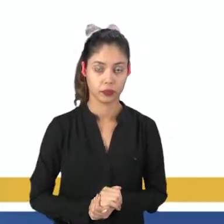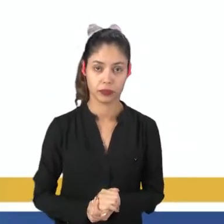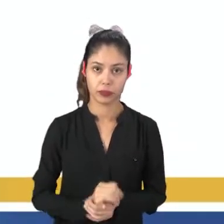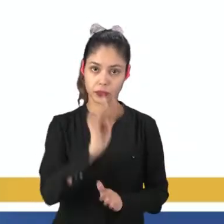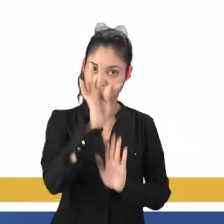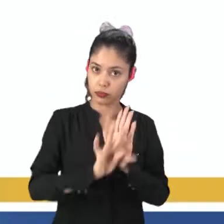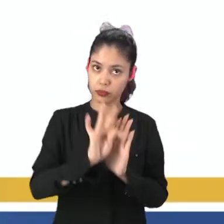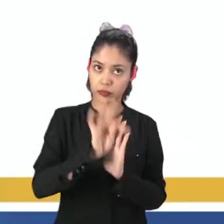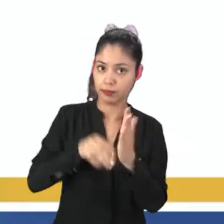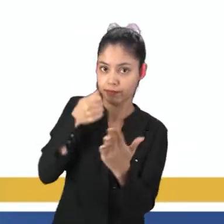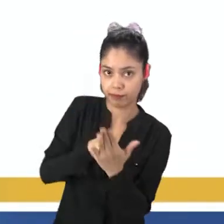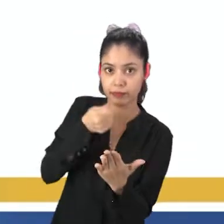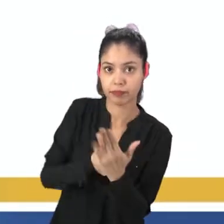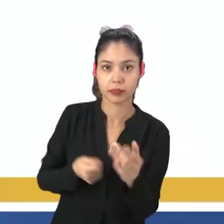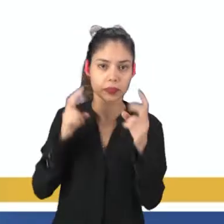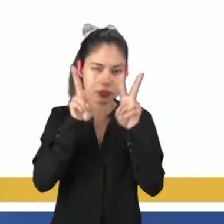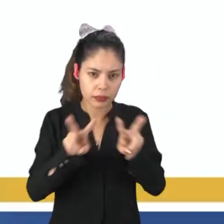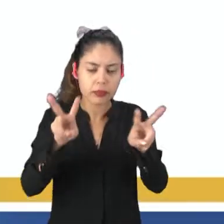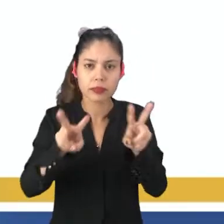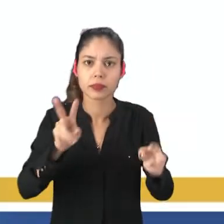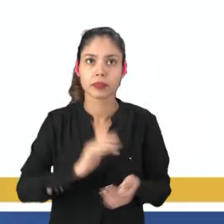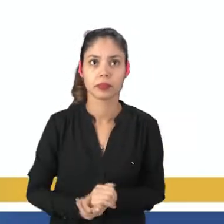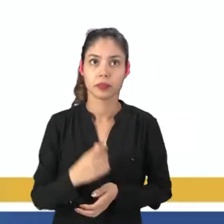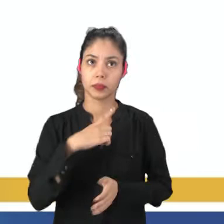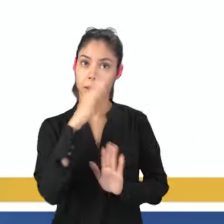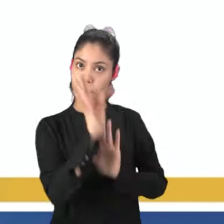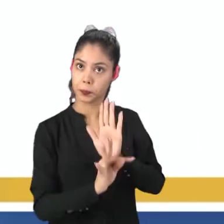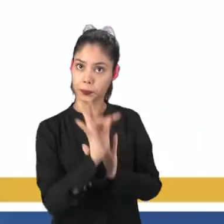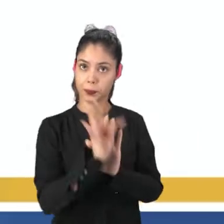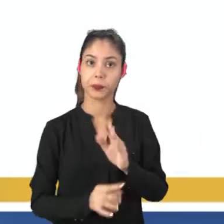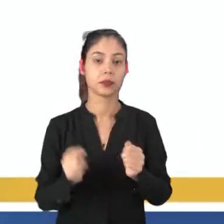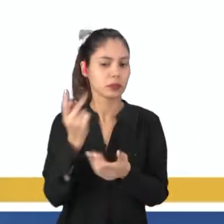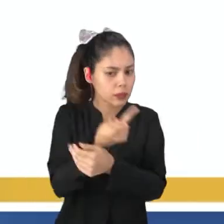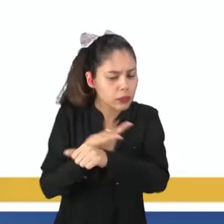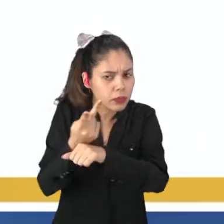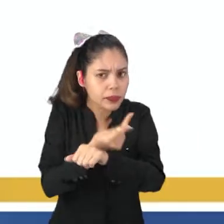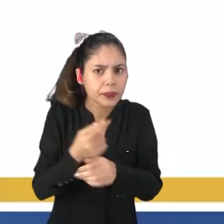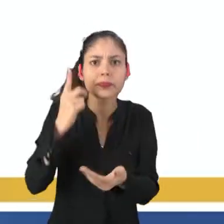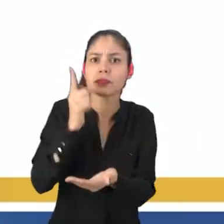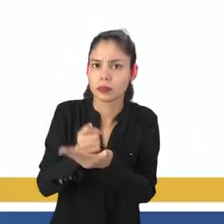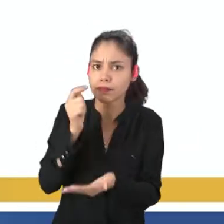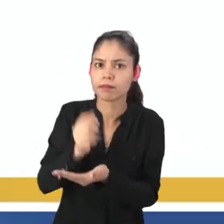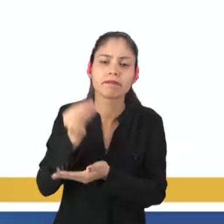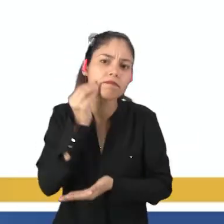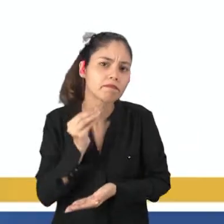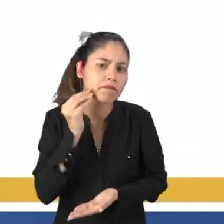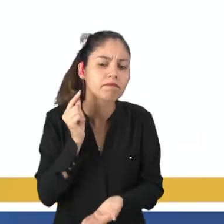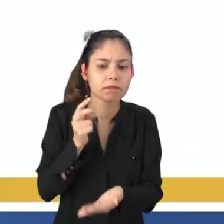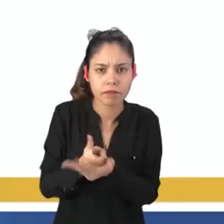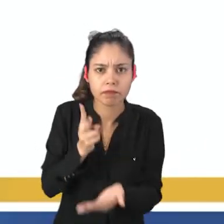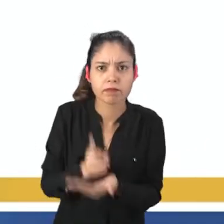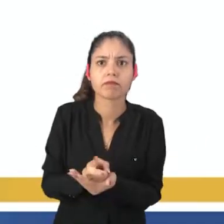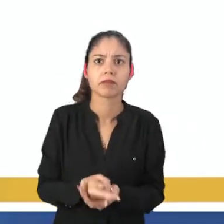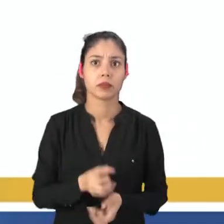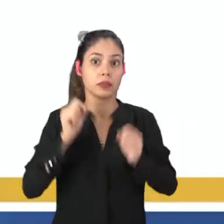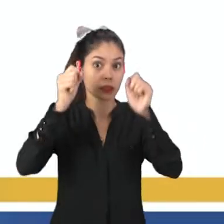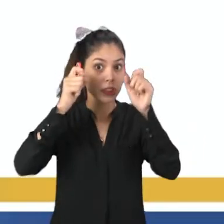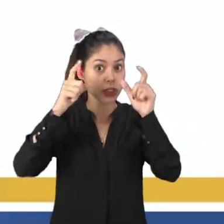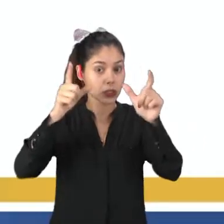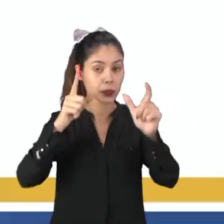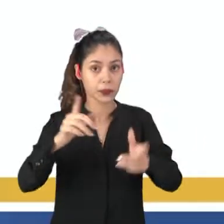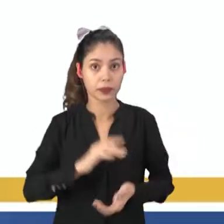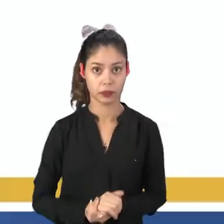Textos persuasivos e atrativos, ou seja, textos que procuram te convencer de algo, que procuram te chamar a